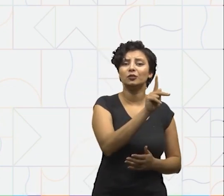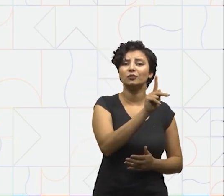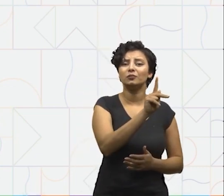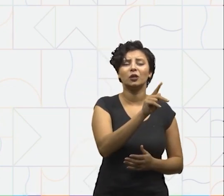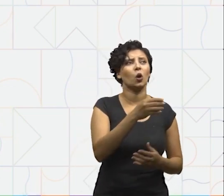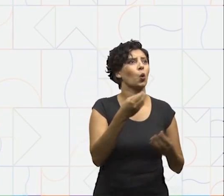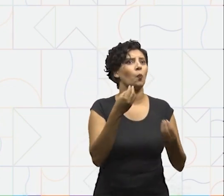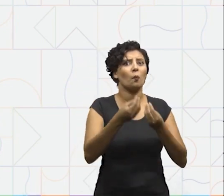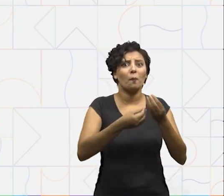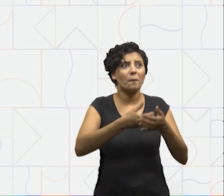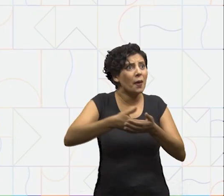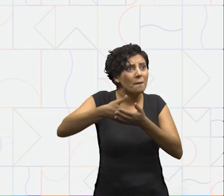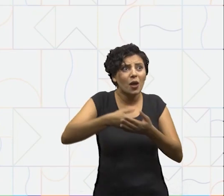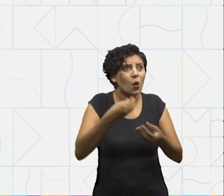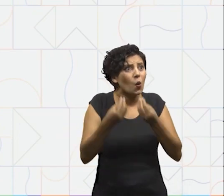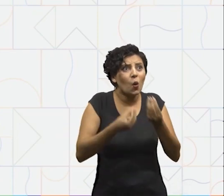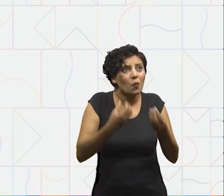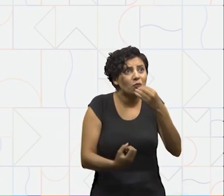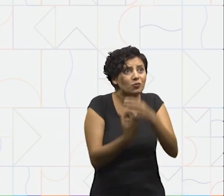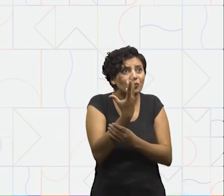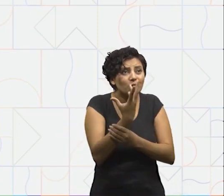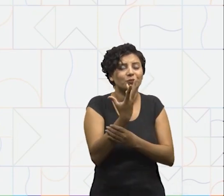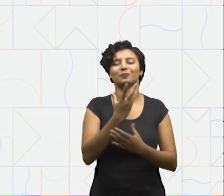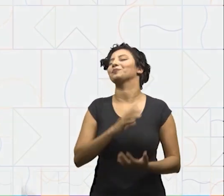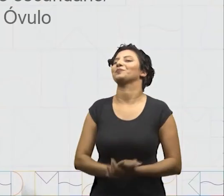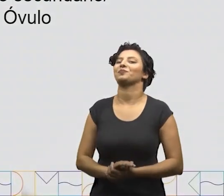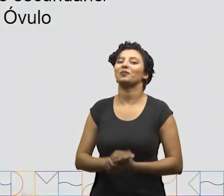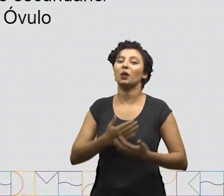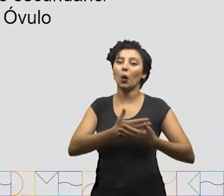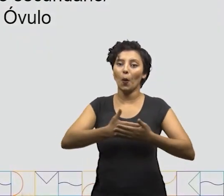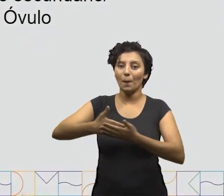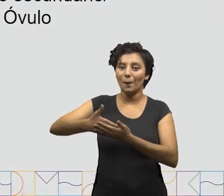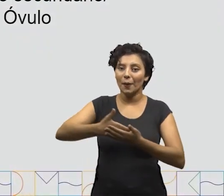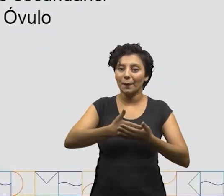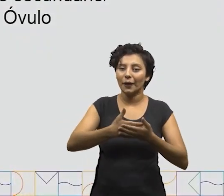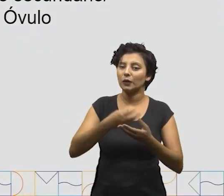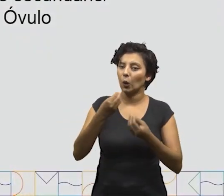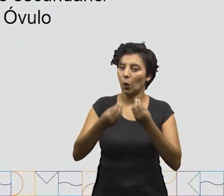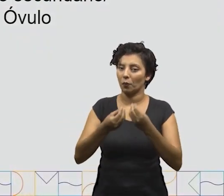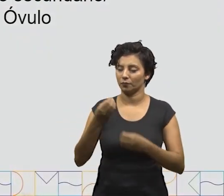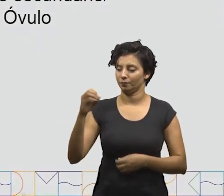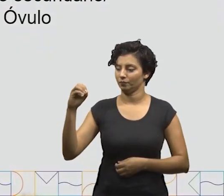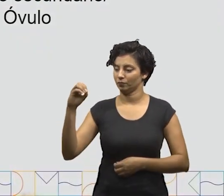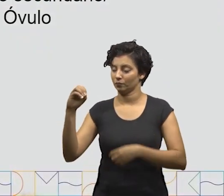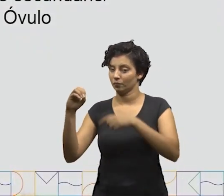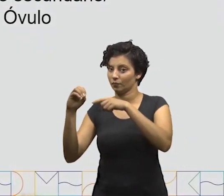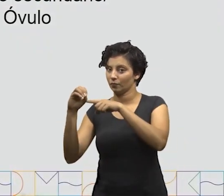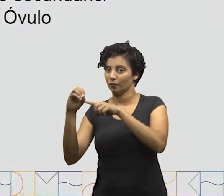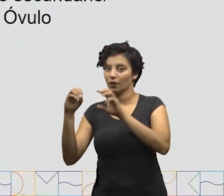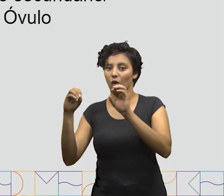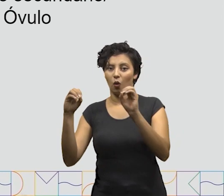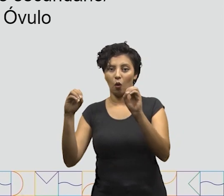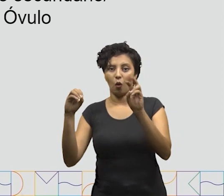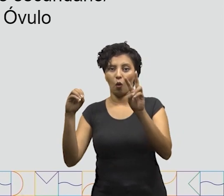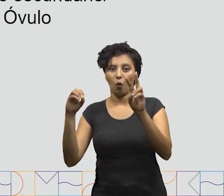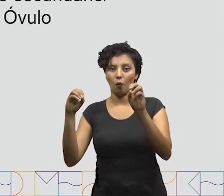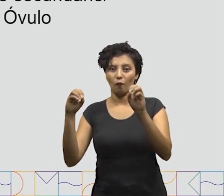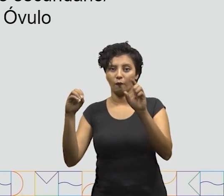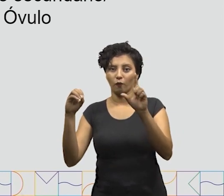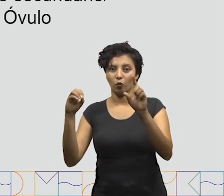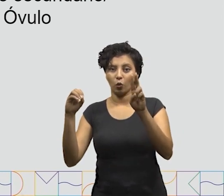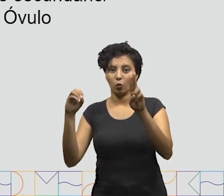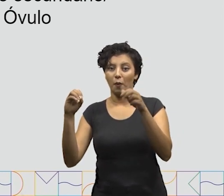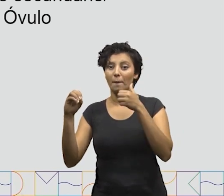aos professores, de onde vêm os bebês? Os bebês vêm da união do gameta feminino, o